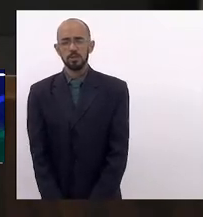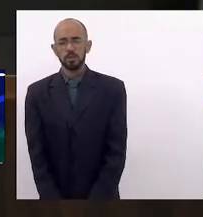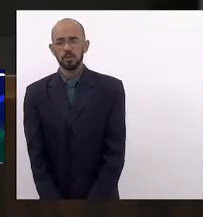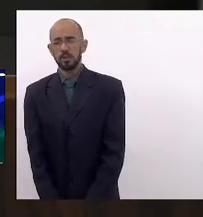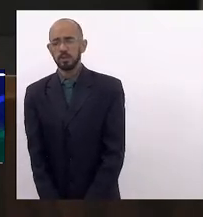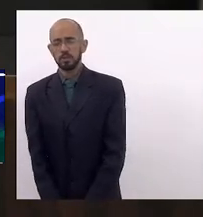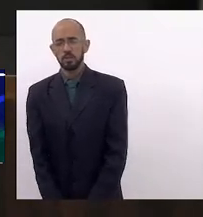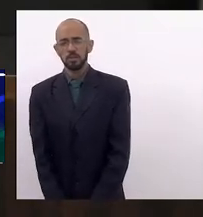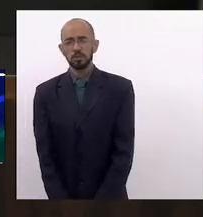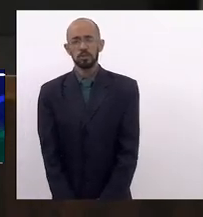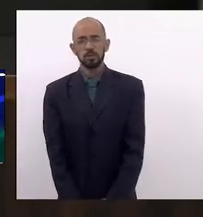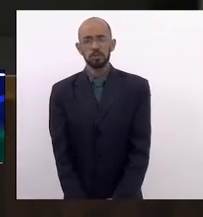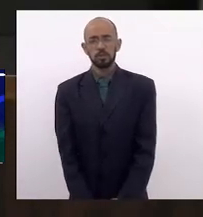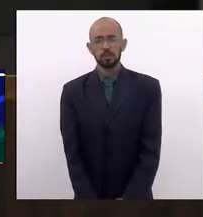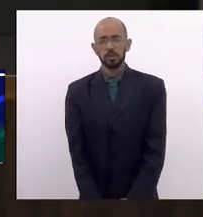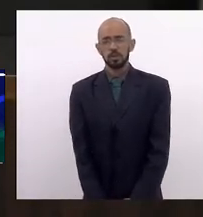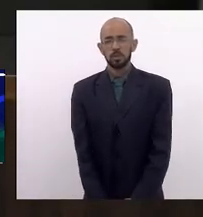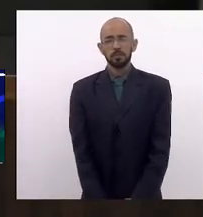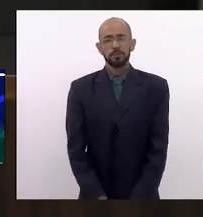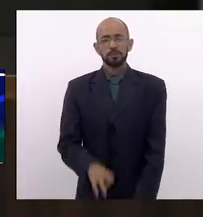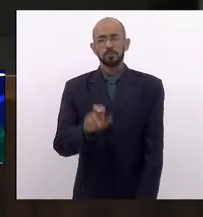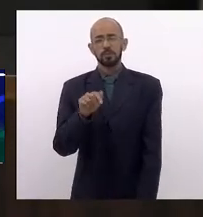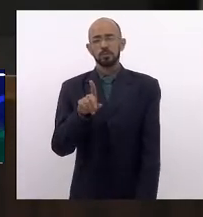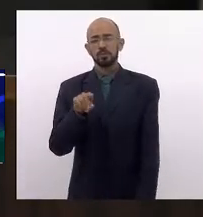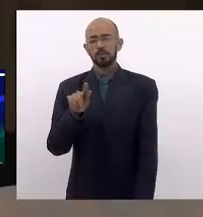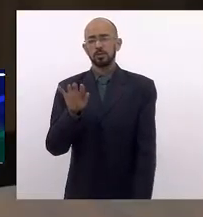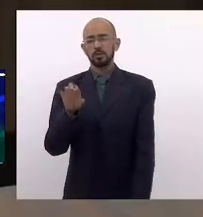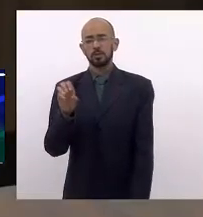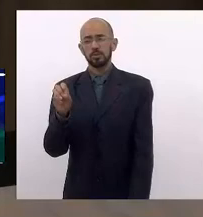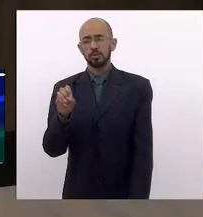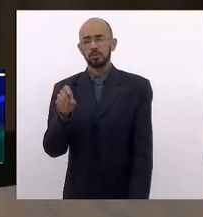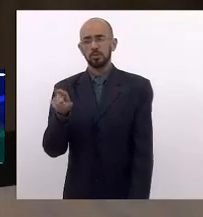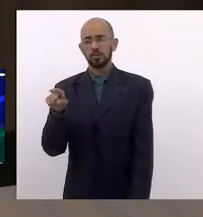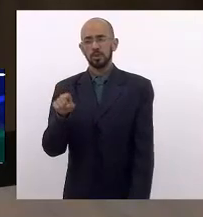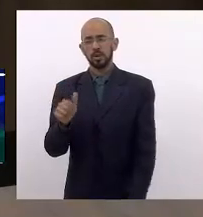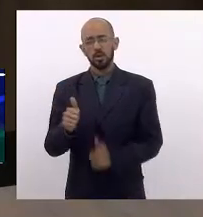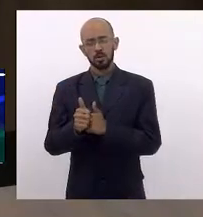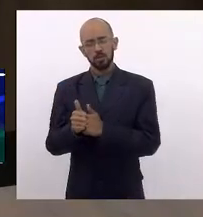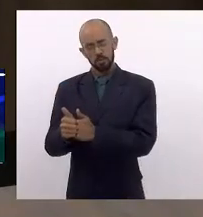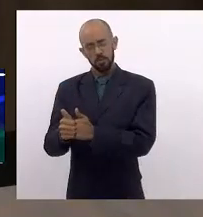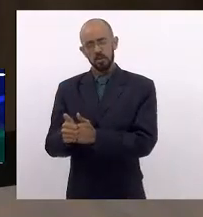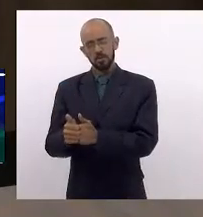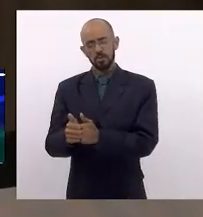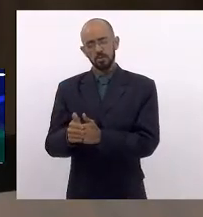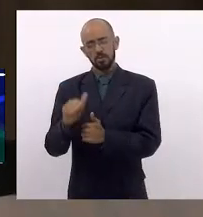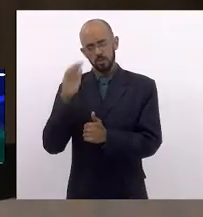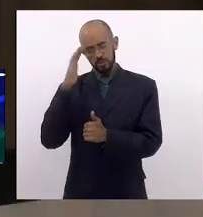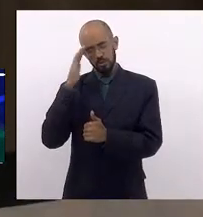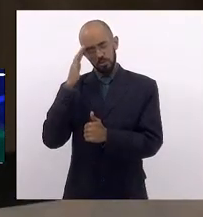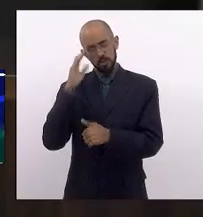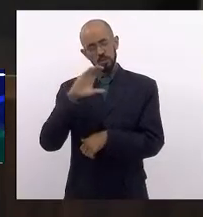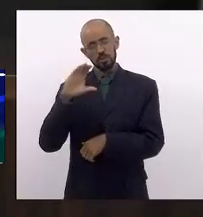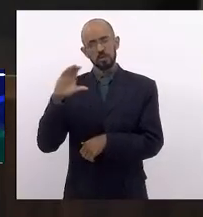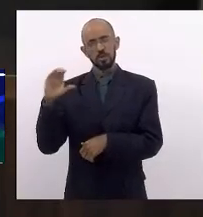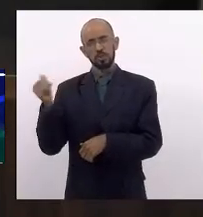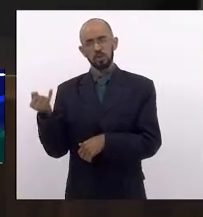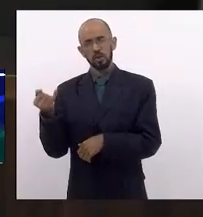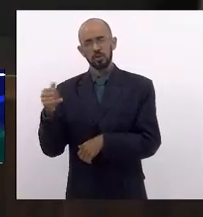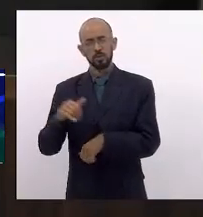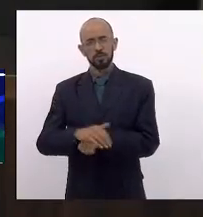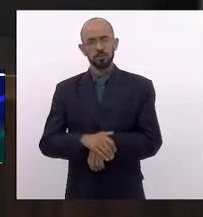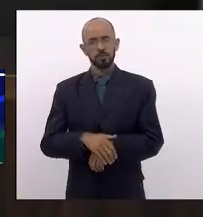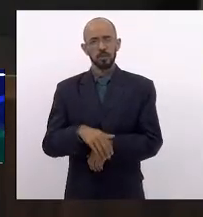e agora eu vou fazer dois para o deputado Rodrigo Amorim acompanha o douto parecer da ccj comissão de orçamento